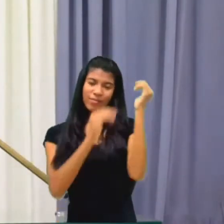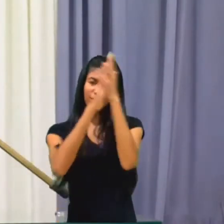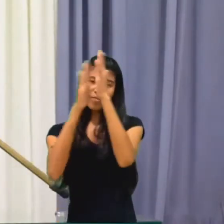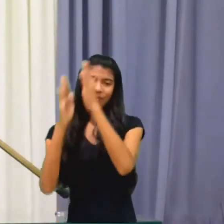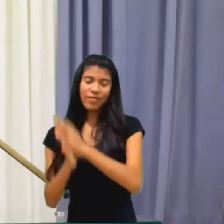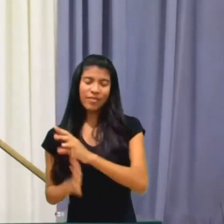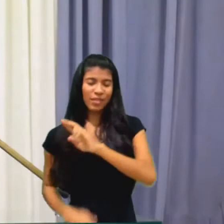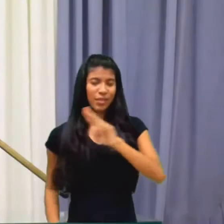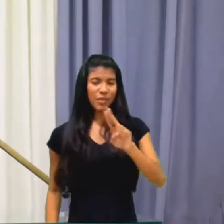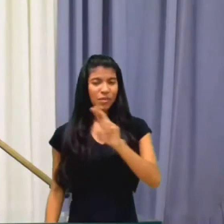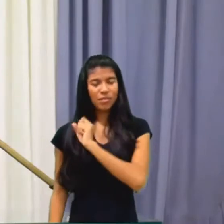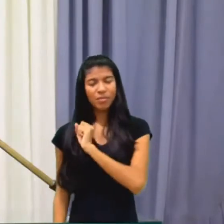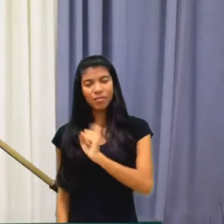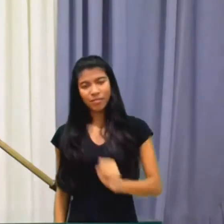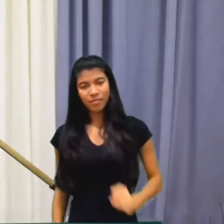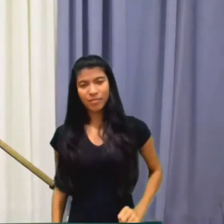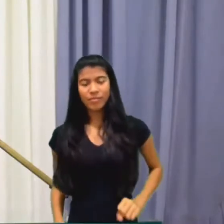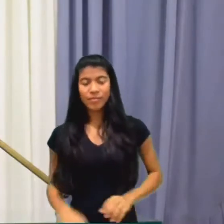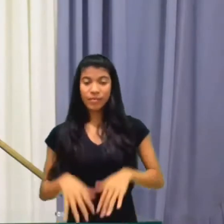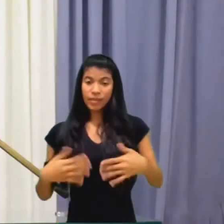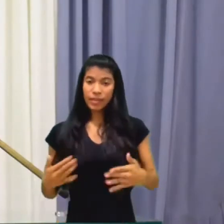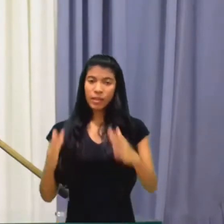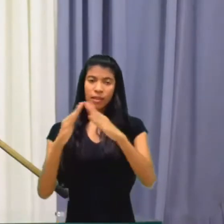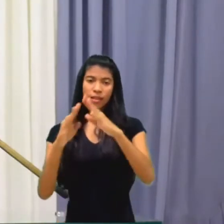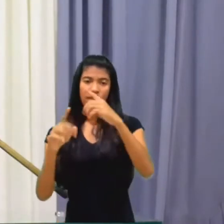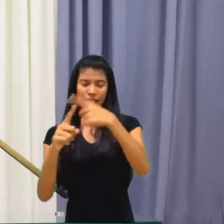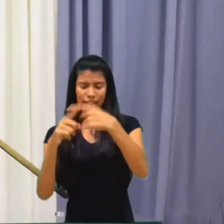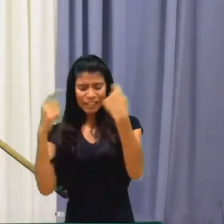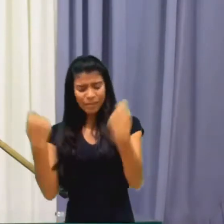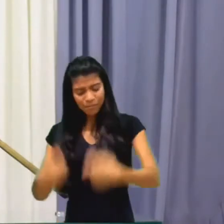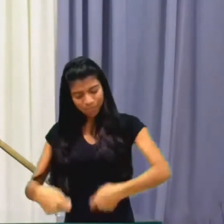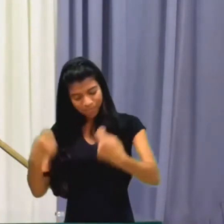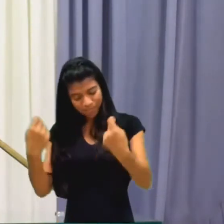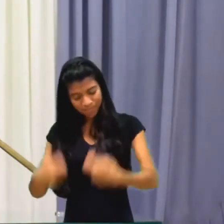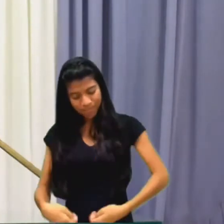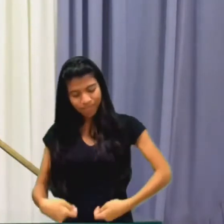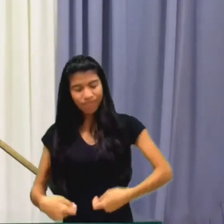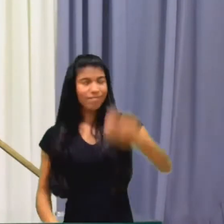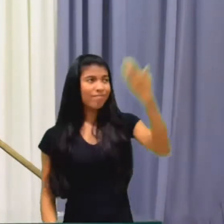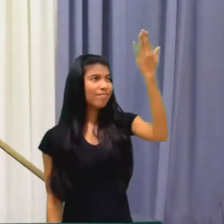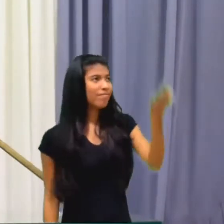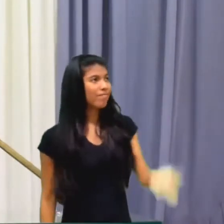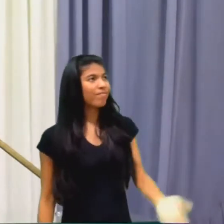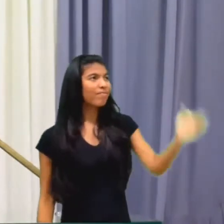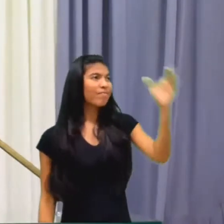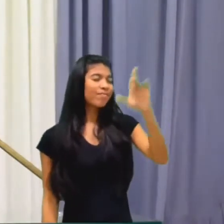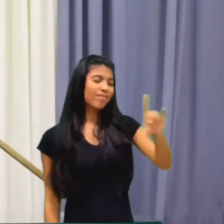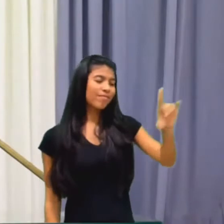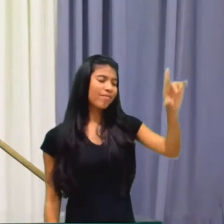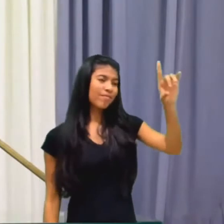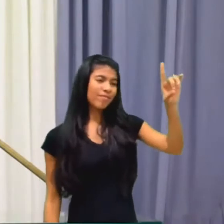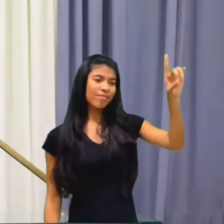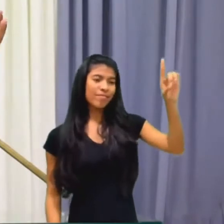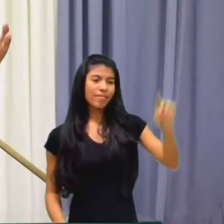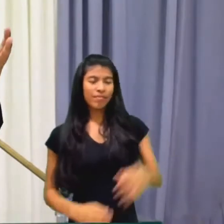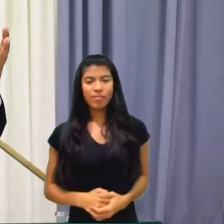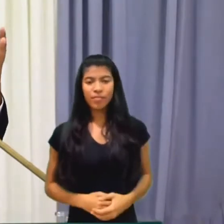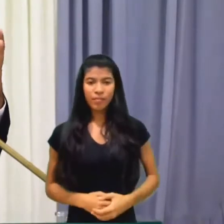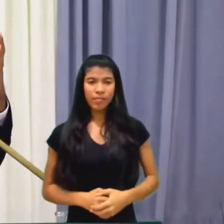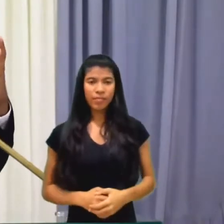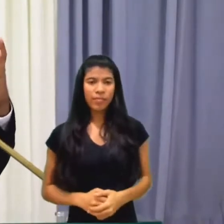Senhor. Então a igreja, ela necessita da presença de Deus. Não é a